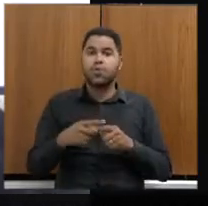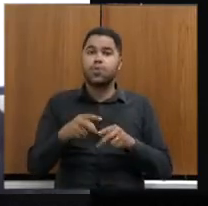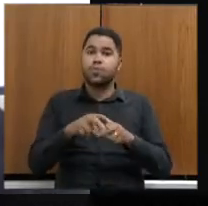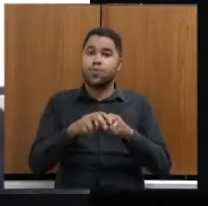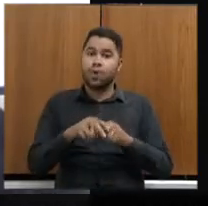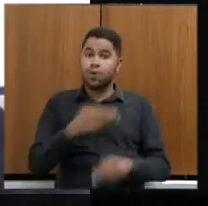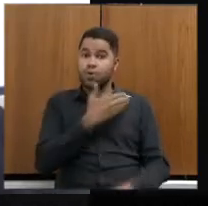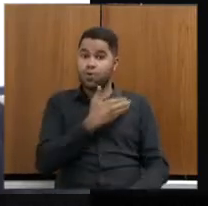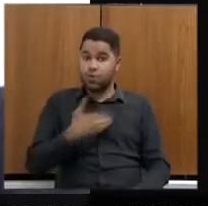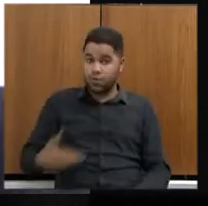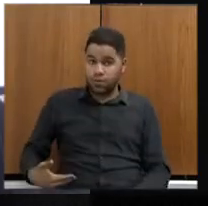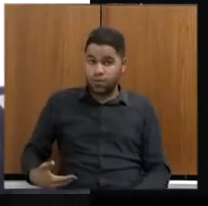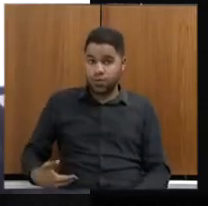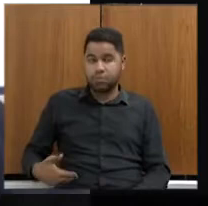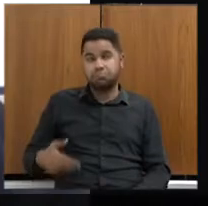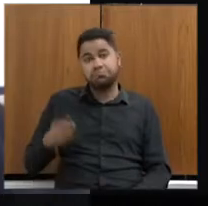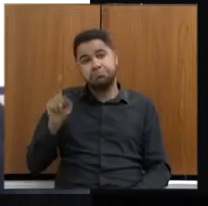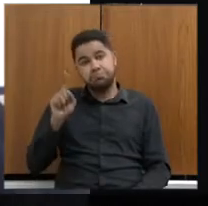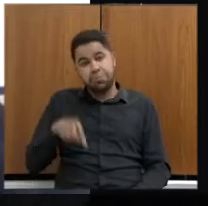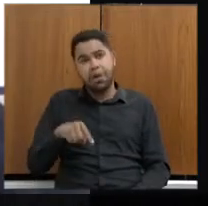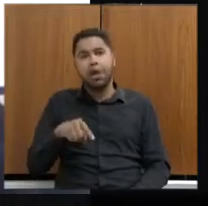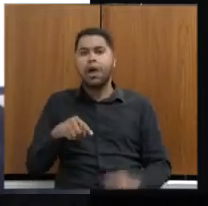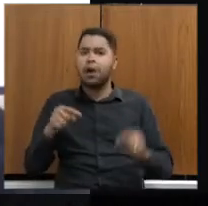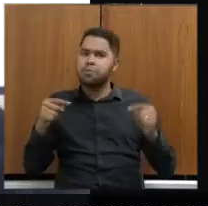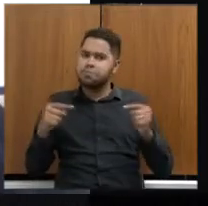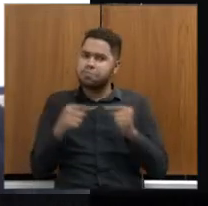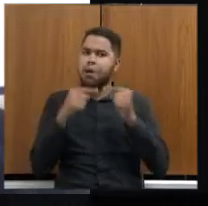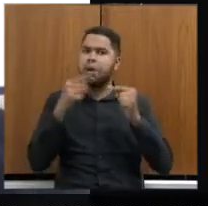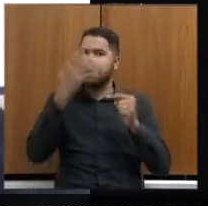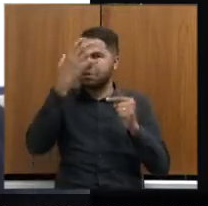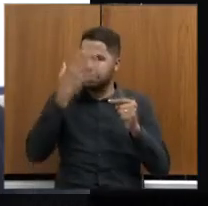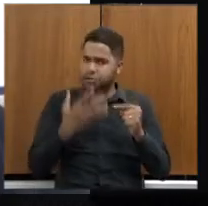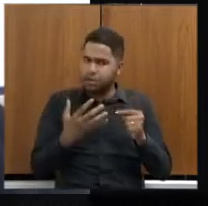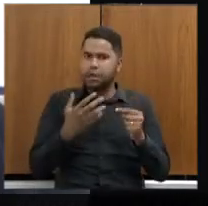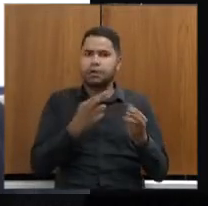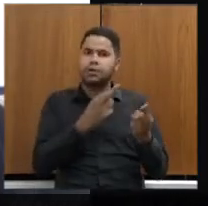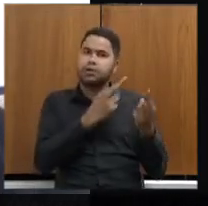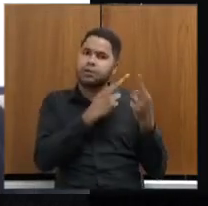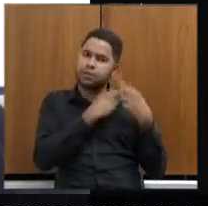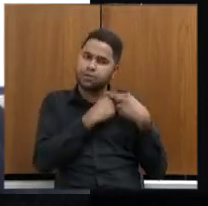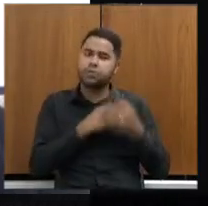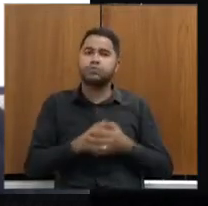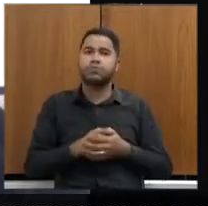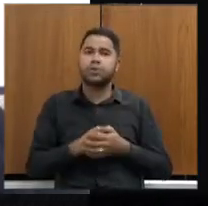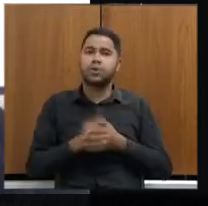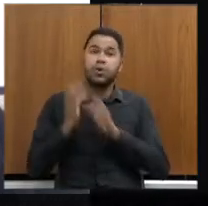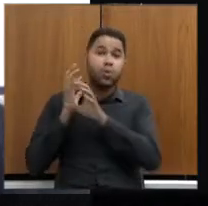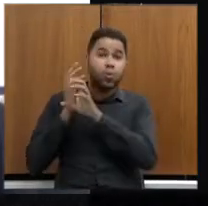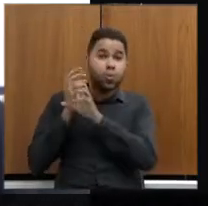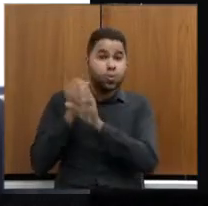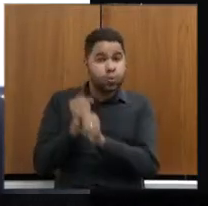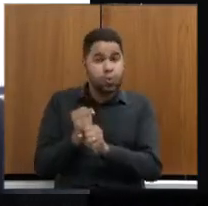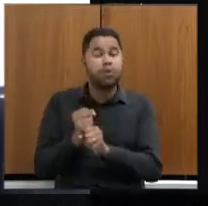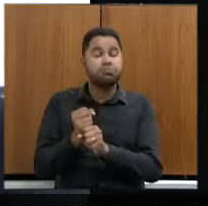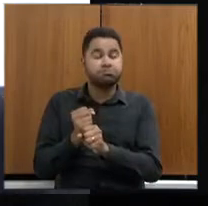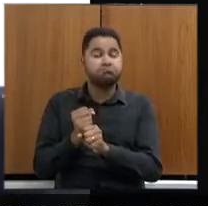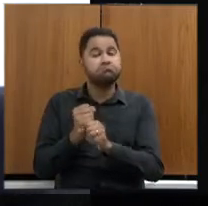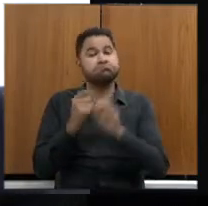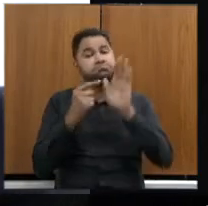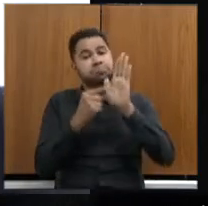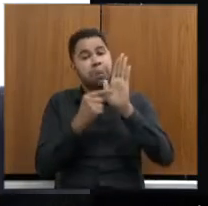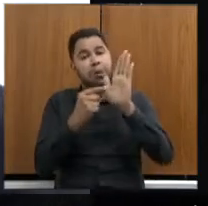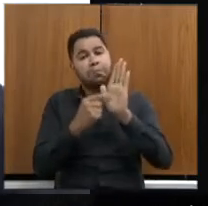governo que é da o governo coerente cérebro responsável e os resultados normalmente estão